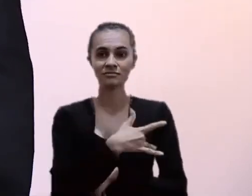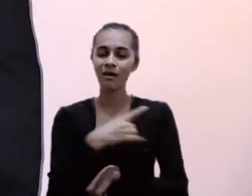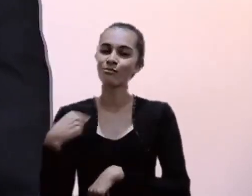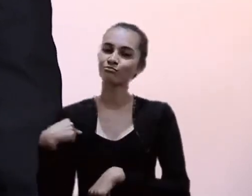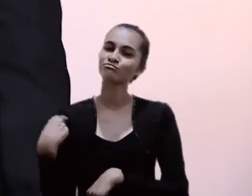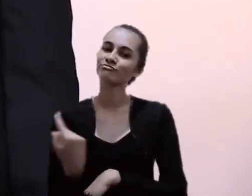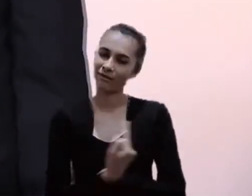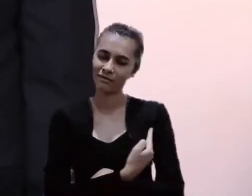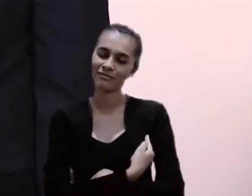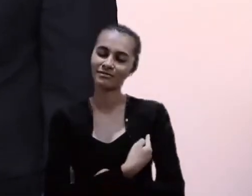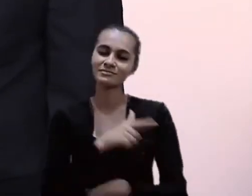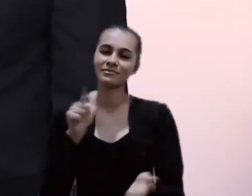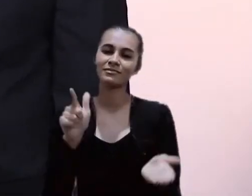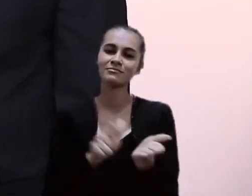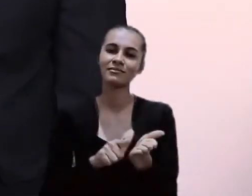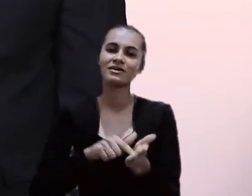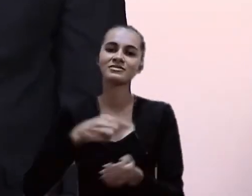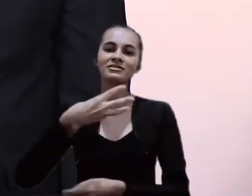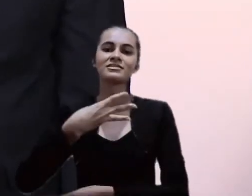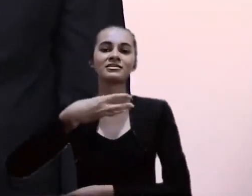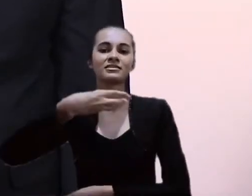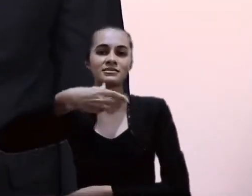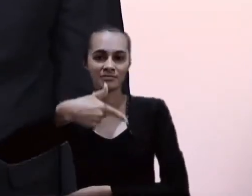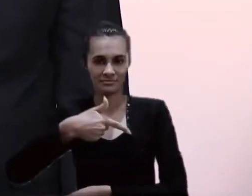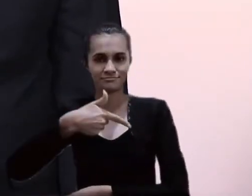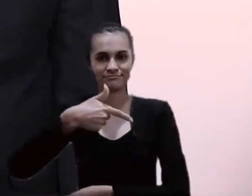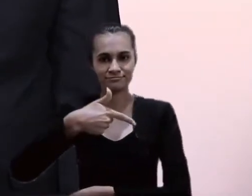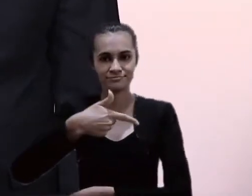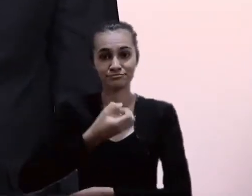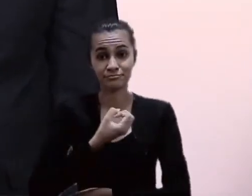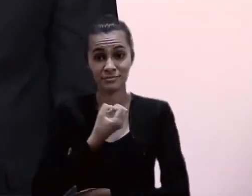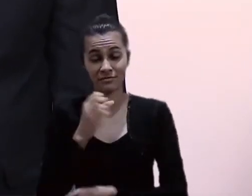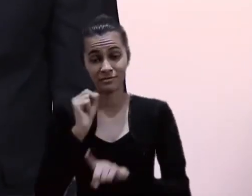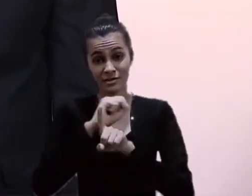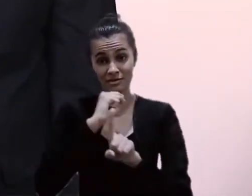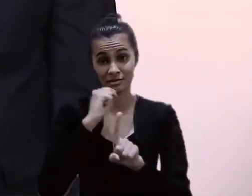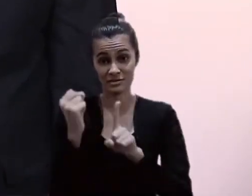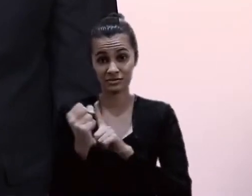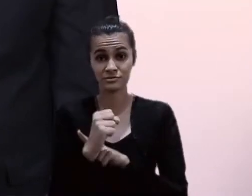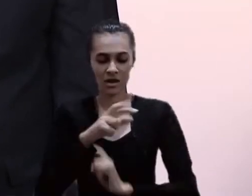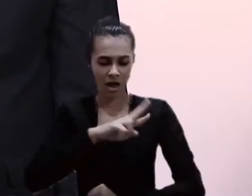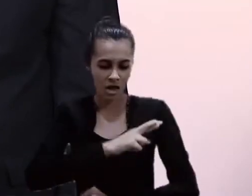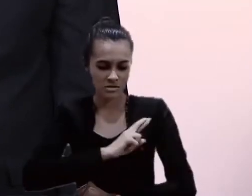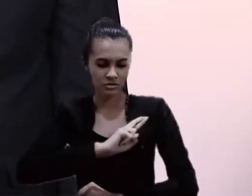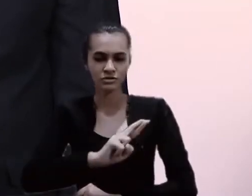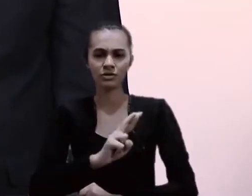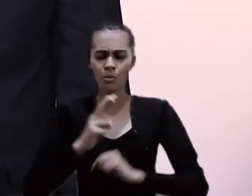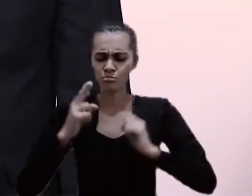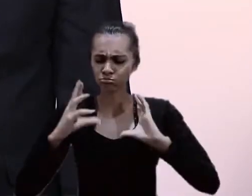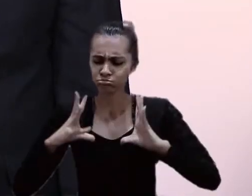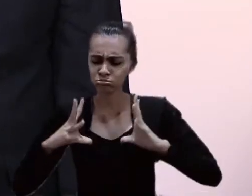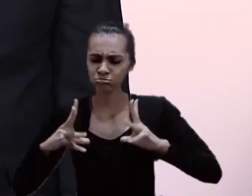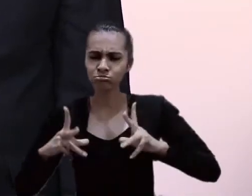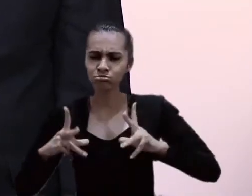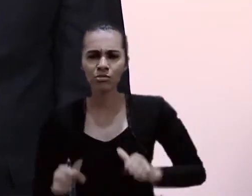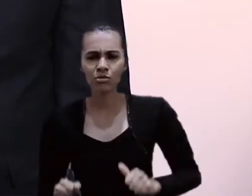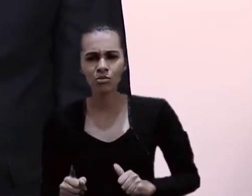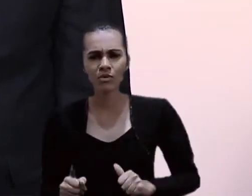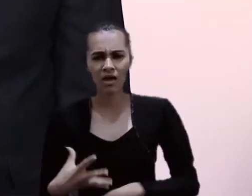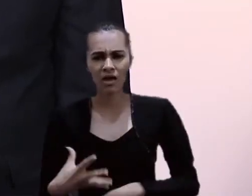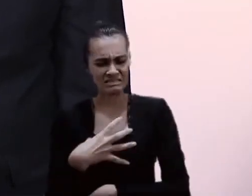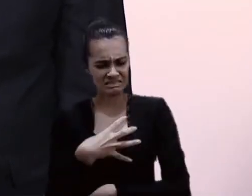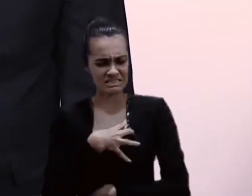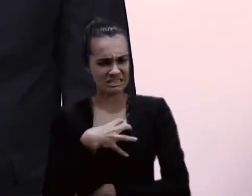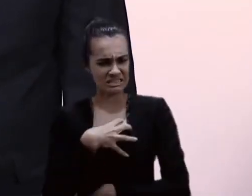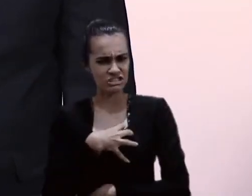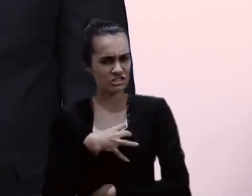Página 37 do livro Beneficência Social. A religião pura e imaculada não é o sentimento, mas a prática